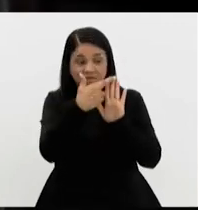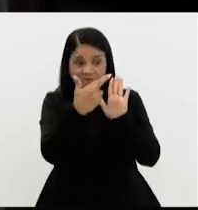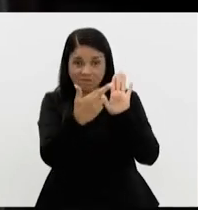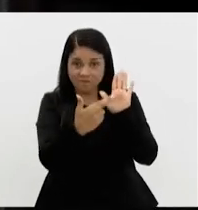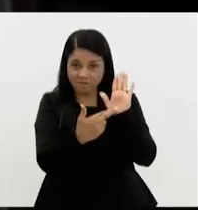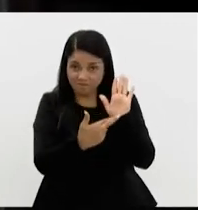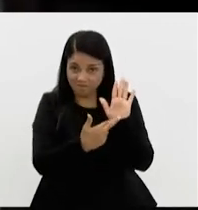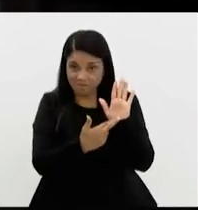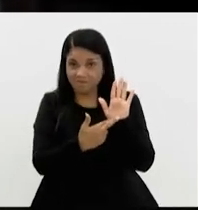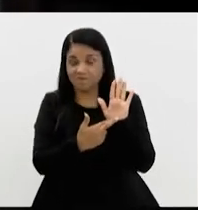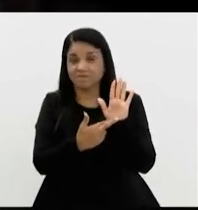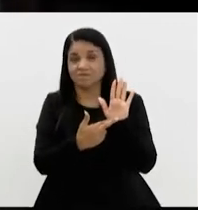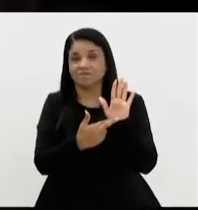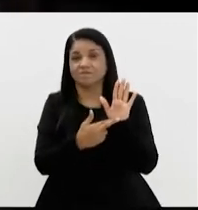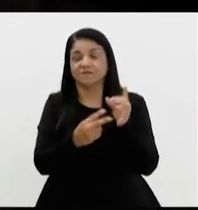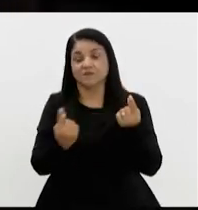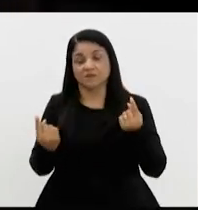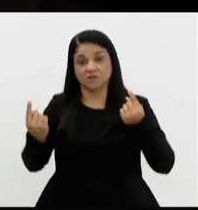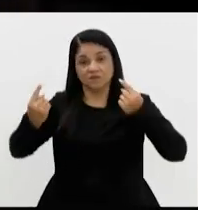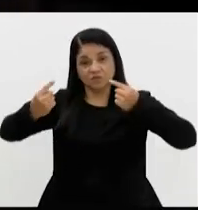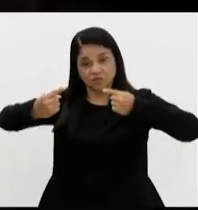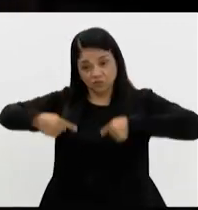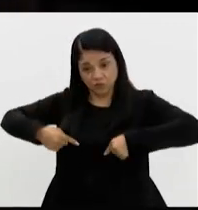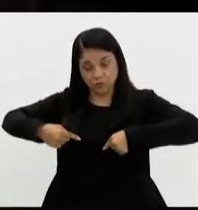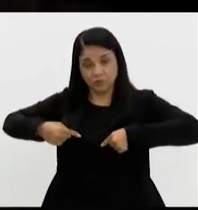conformação das disputas